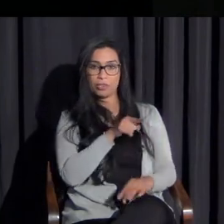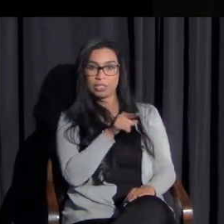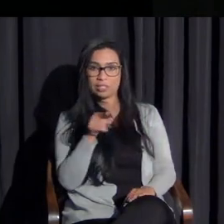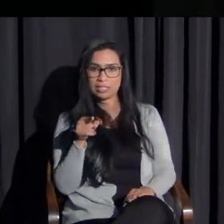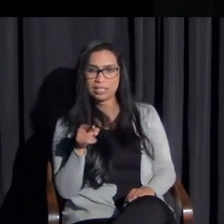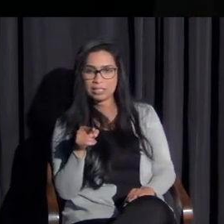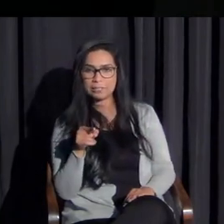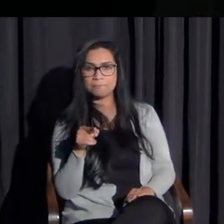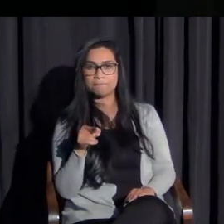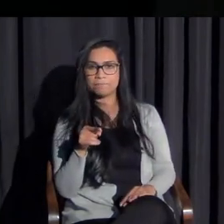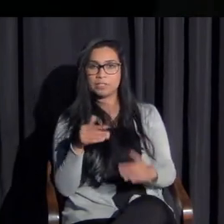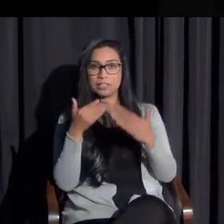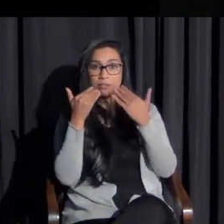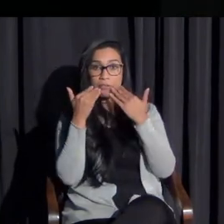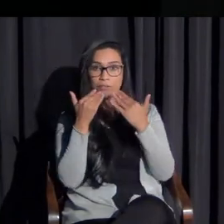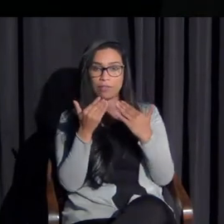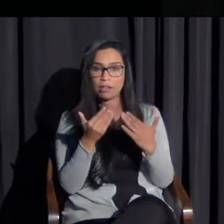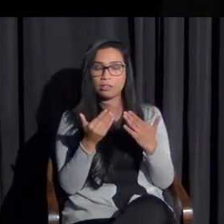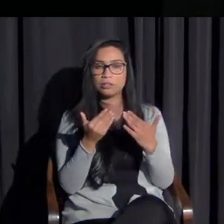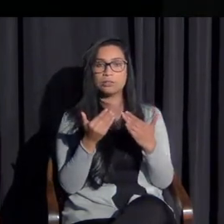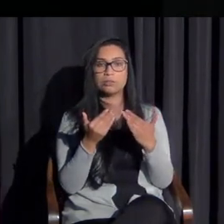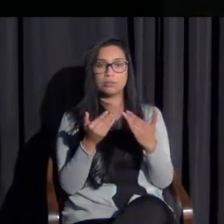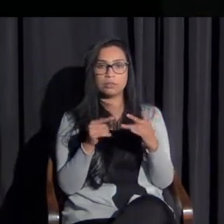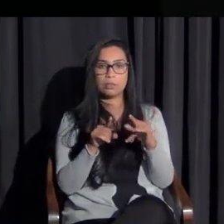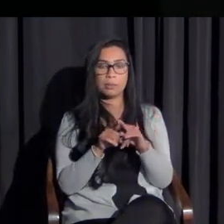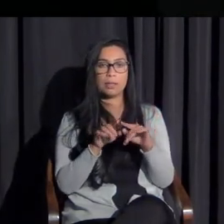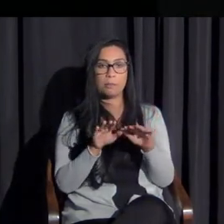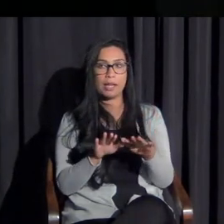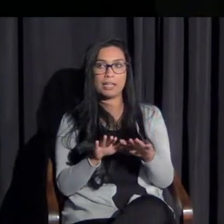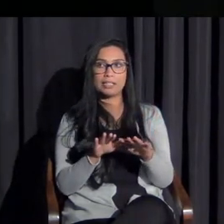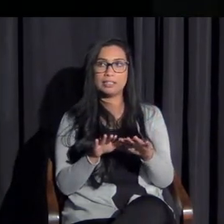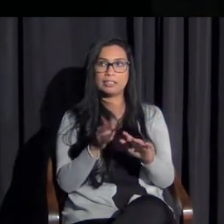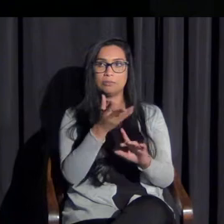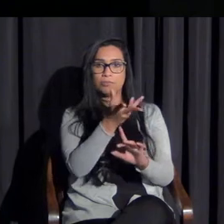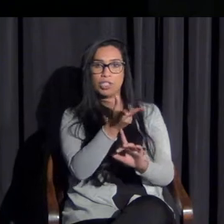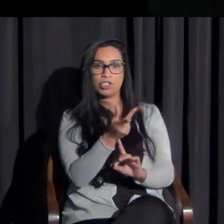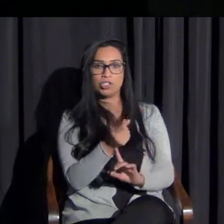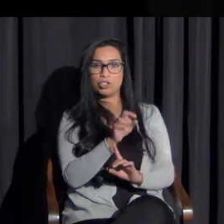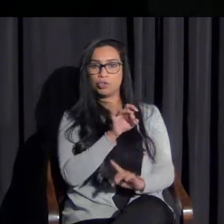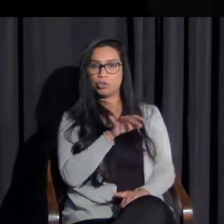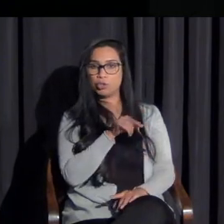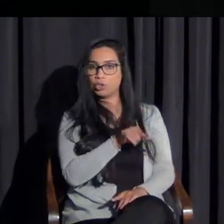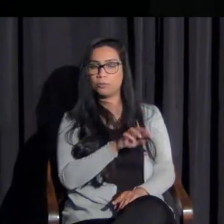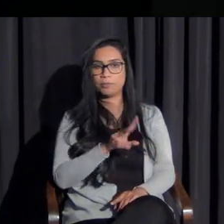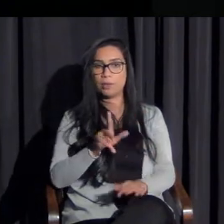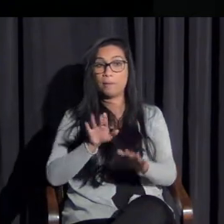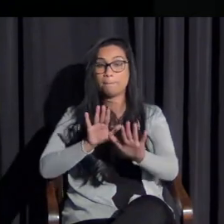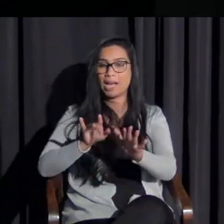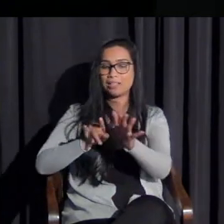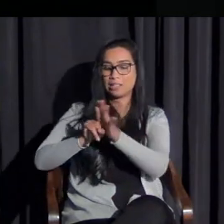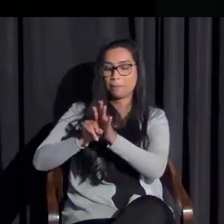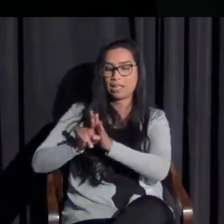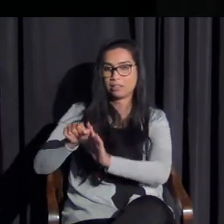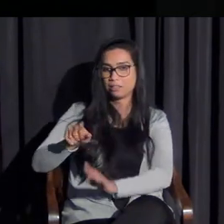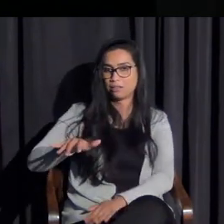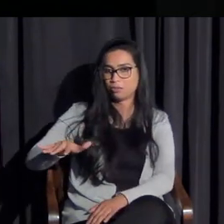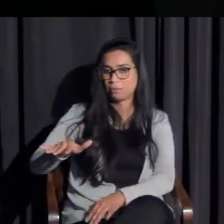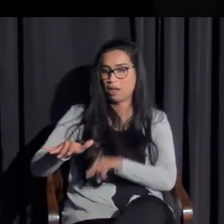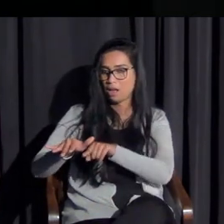está indo a campo como artista educador, mas para quem também está fazendo isso como pesquisadora, pesquisadores,